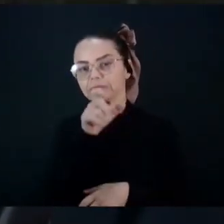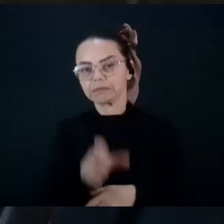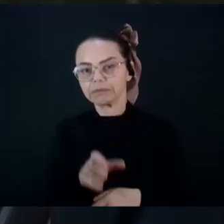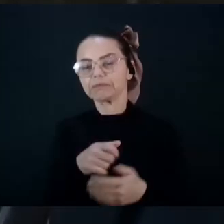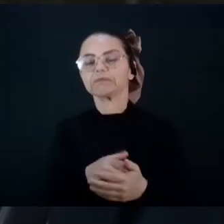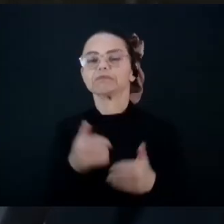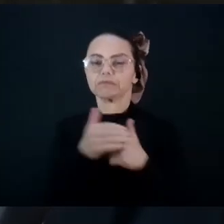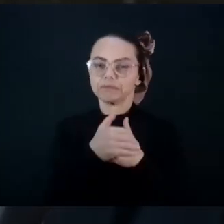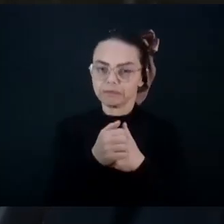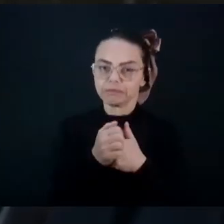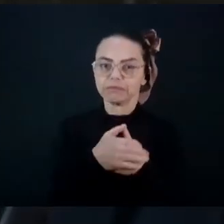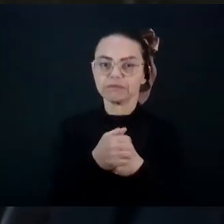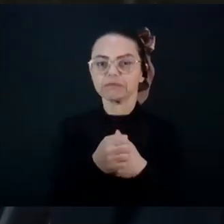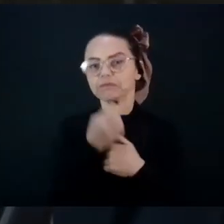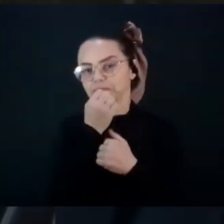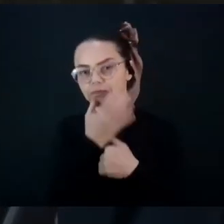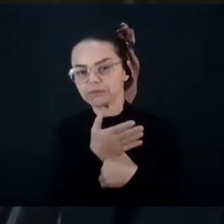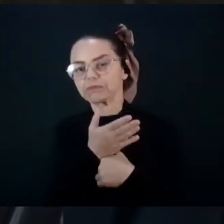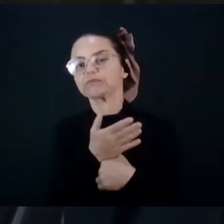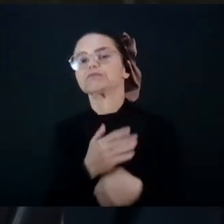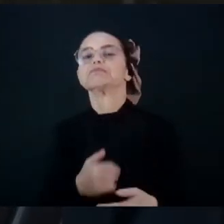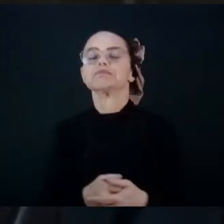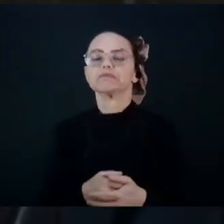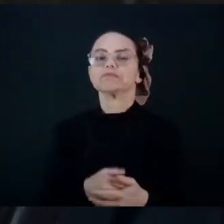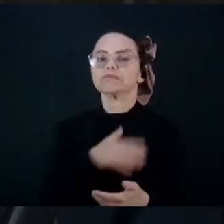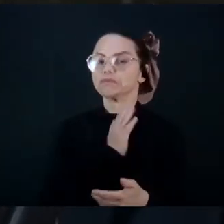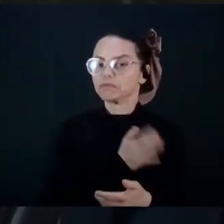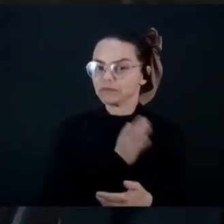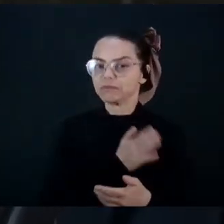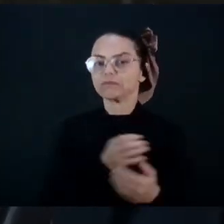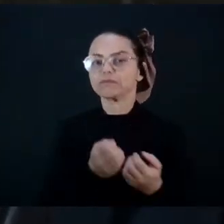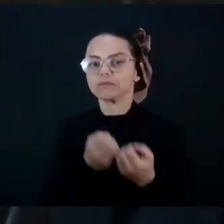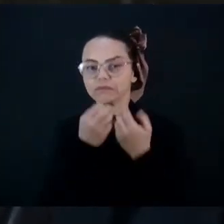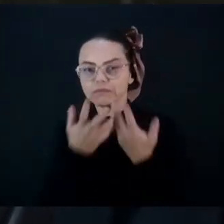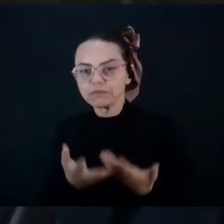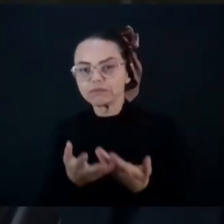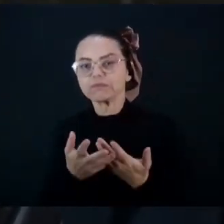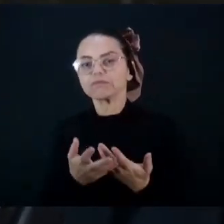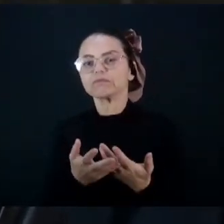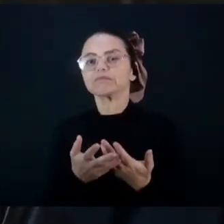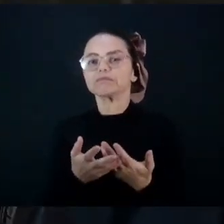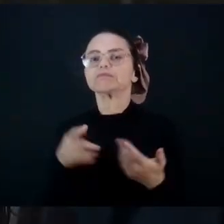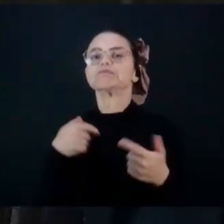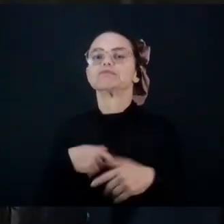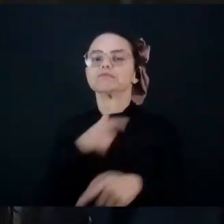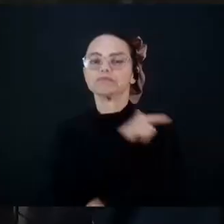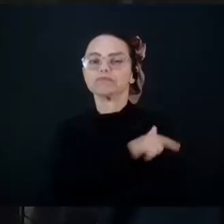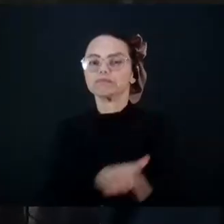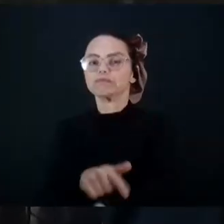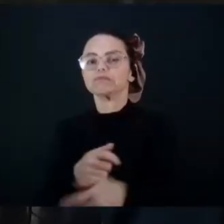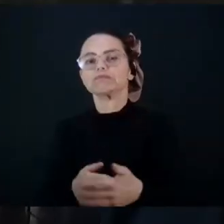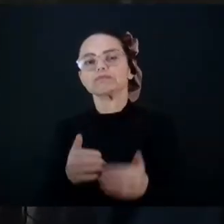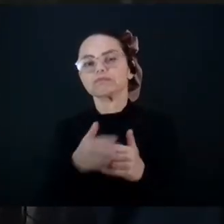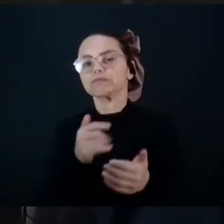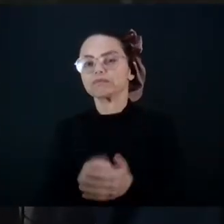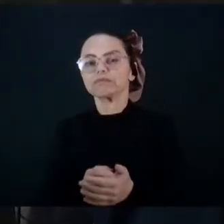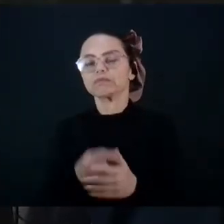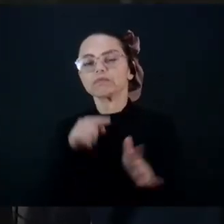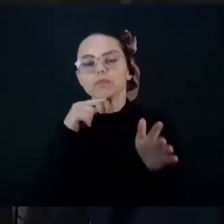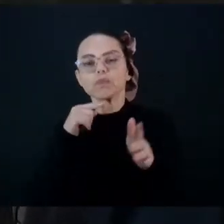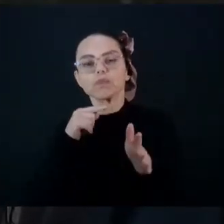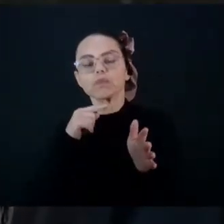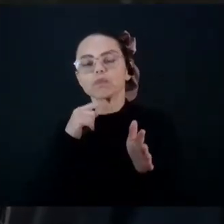acolhedor, muito carismático, muito prestativo. Qualquer dúvida,